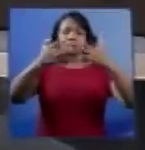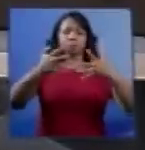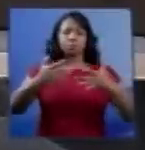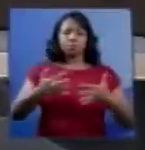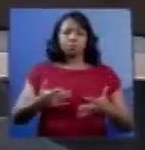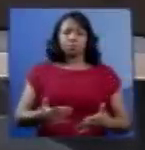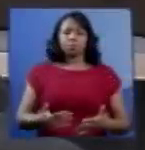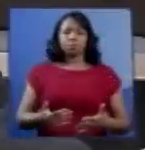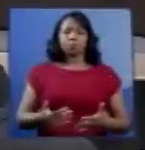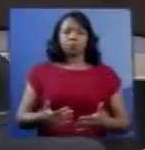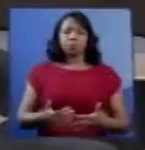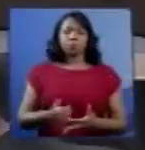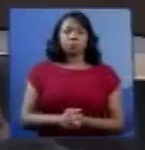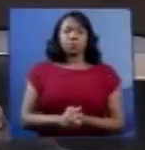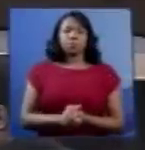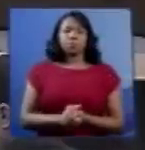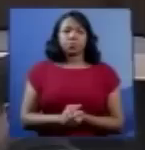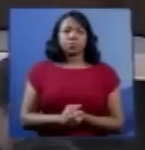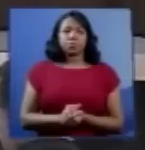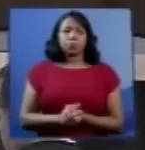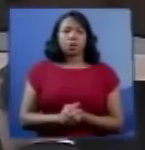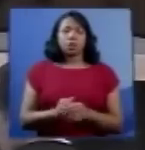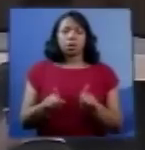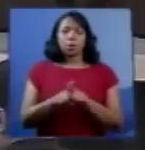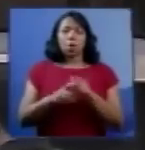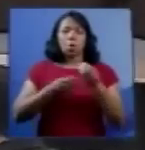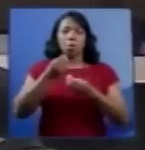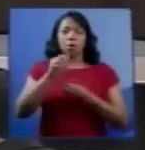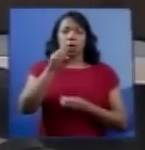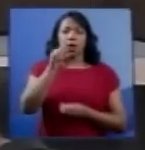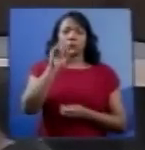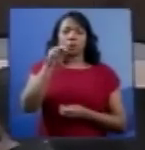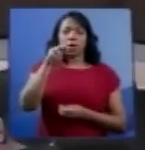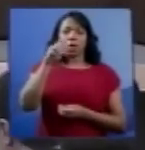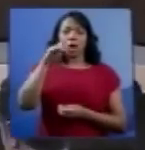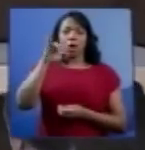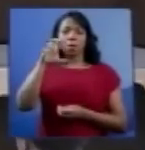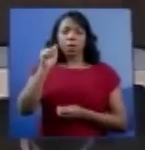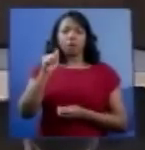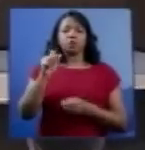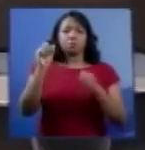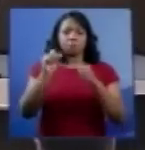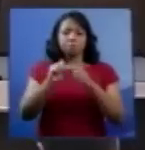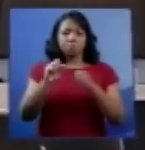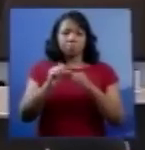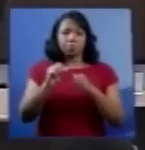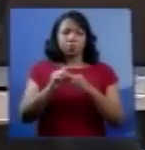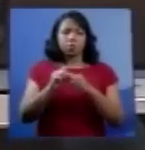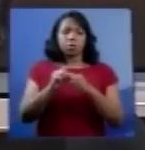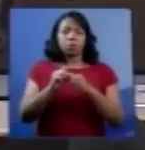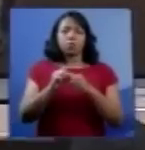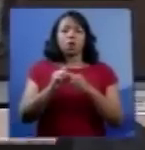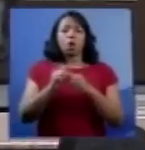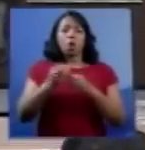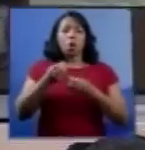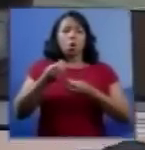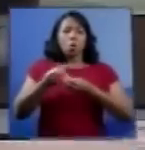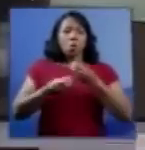esclarecimentos quanto a dinâmica que será adotada conforme